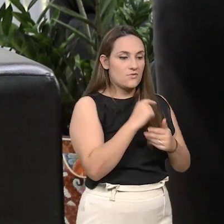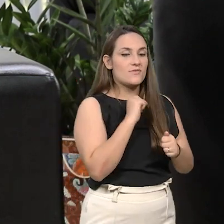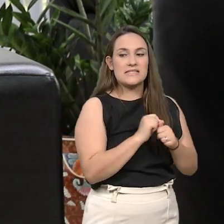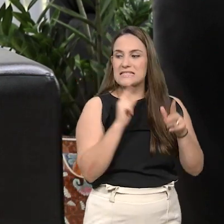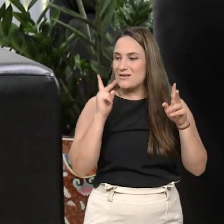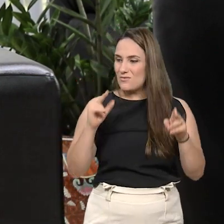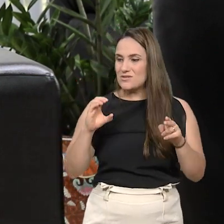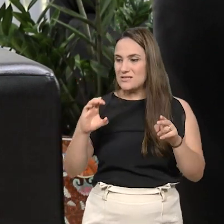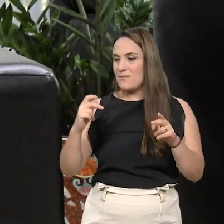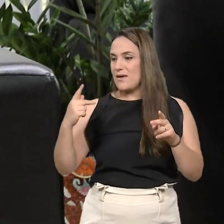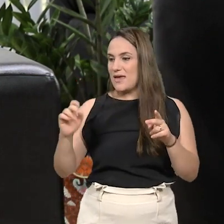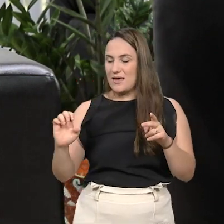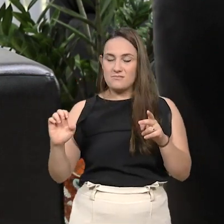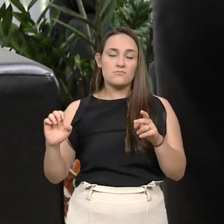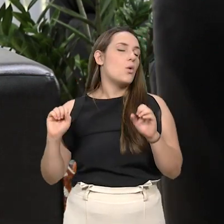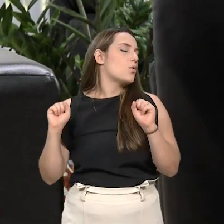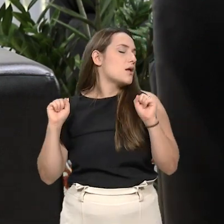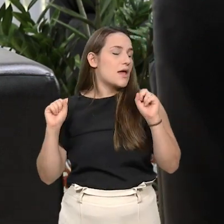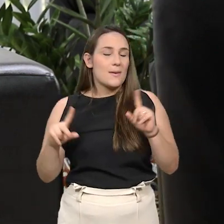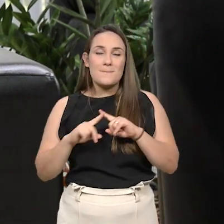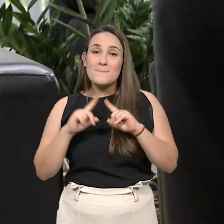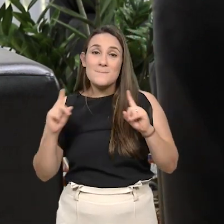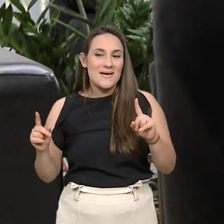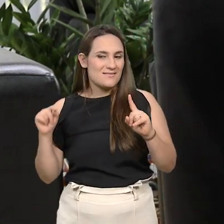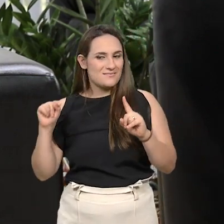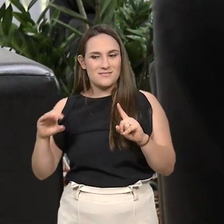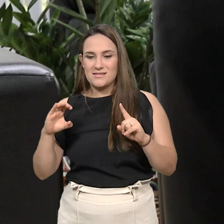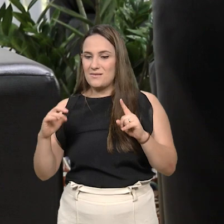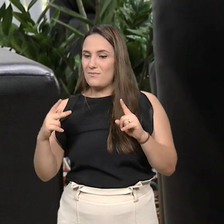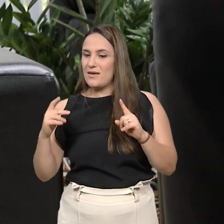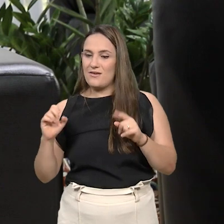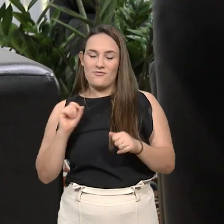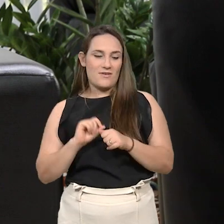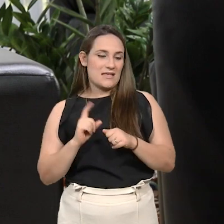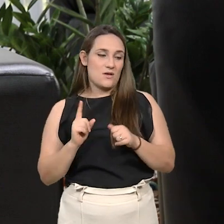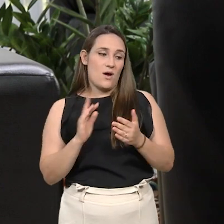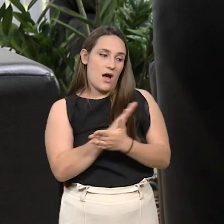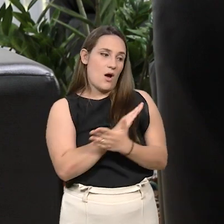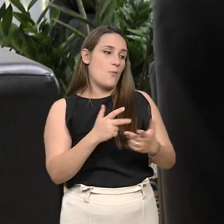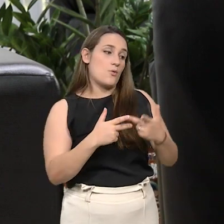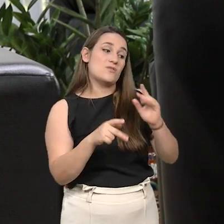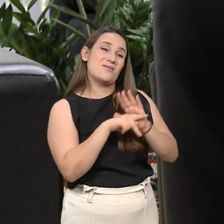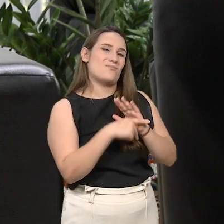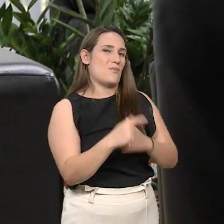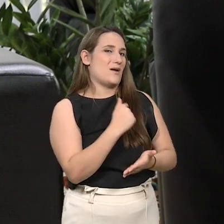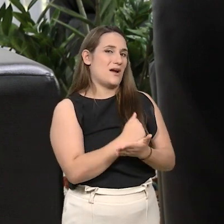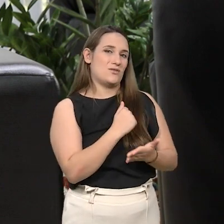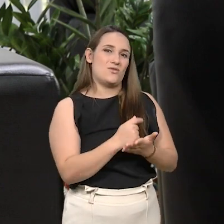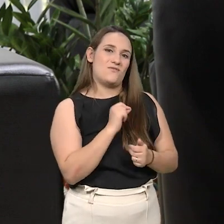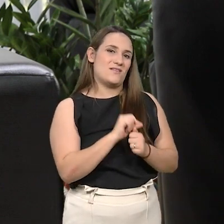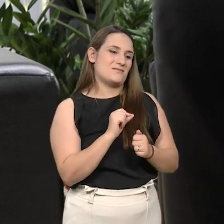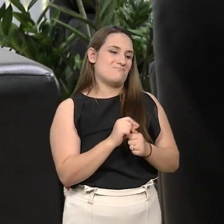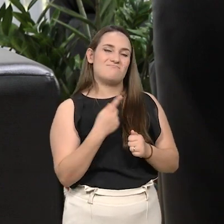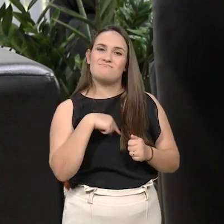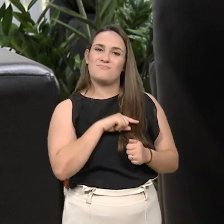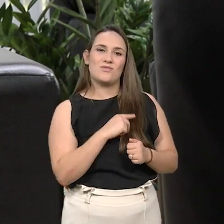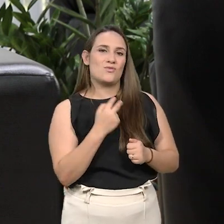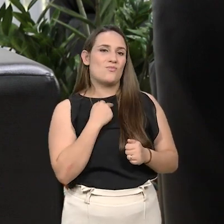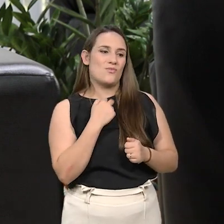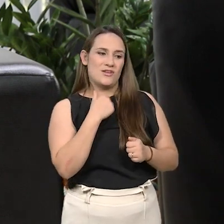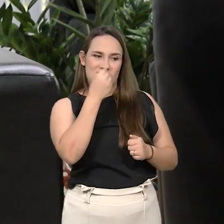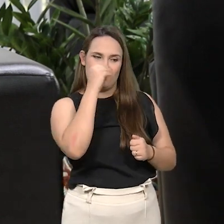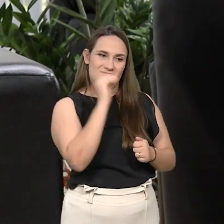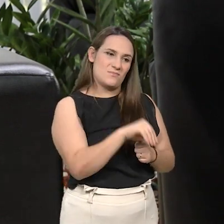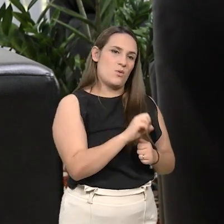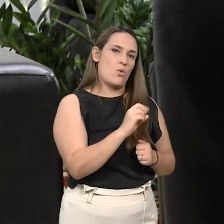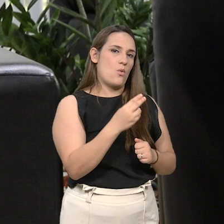CPE não pode praticar alguns atos que são de competência exclusiva do cartório. Nós não podemos tirar a importância